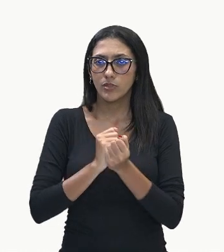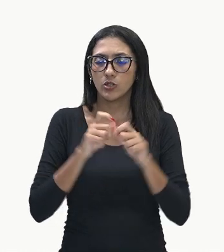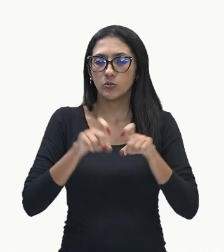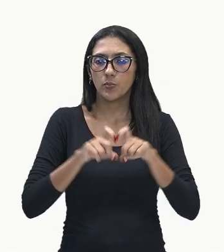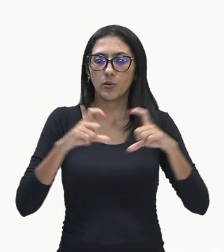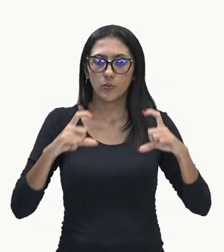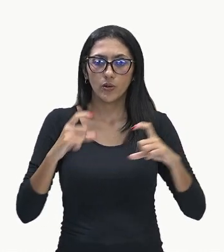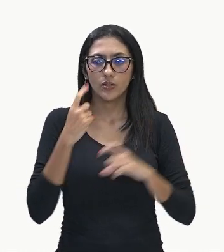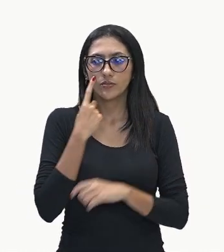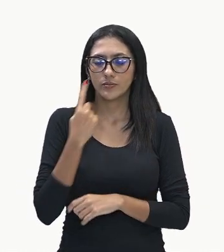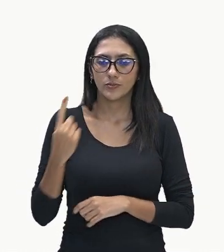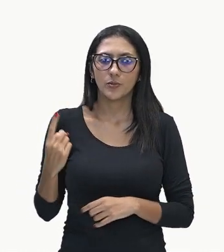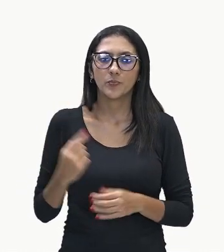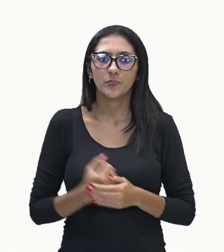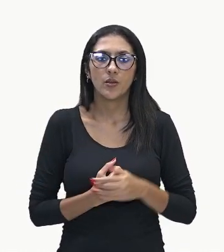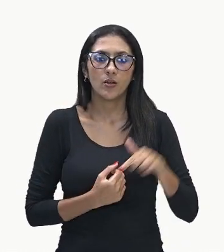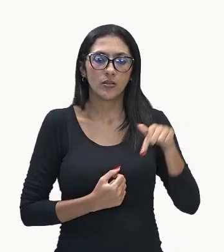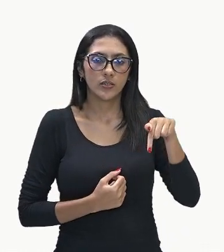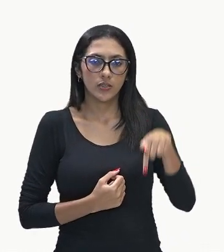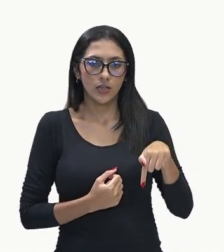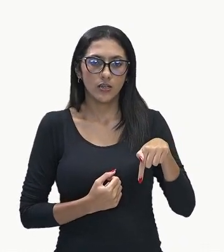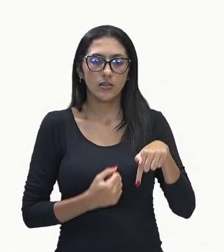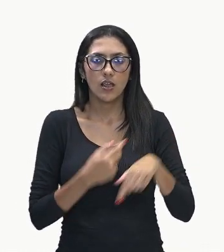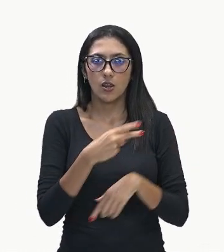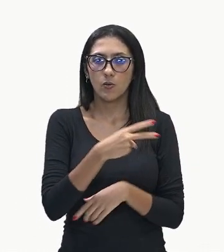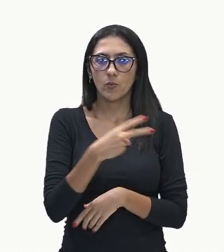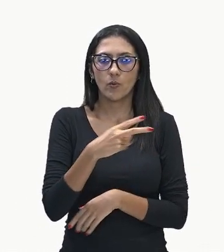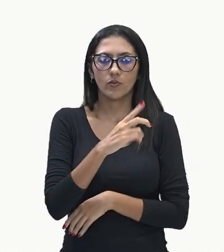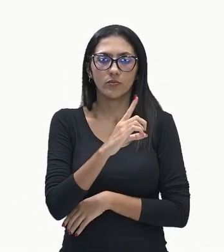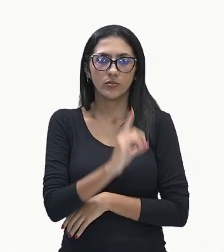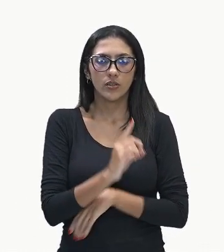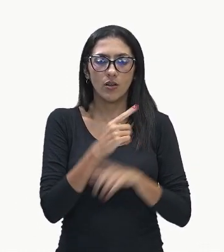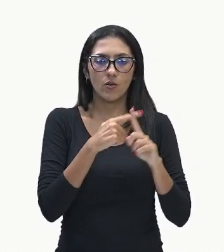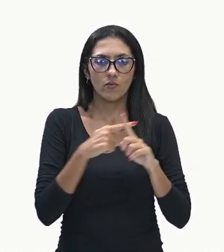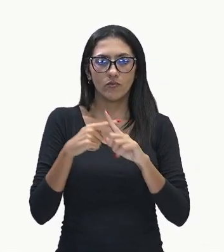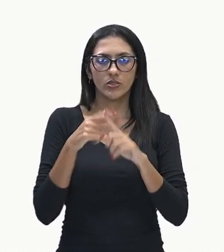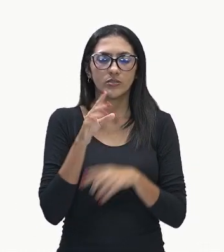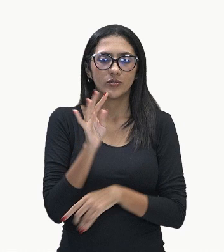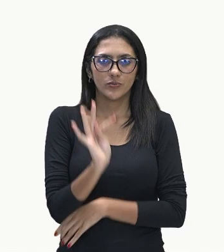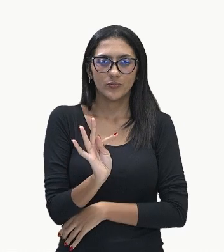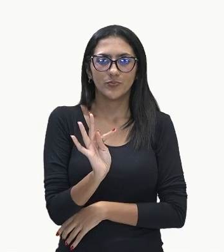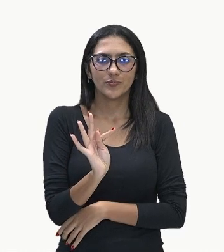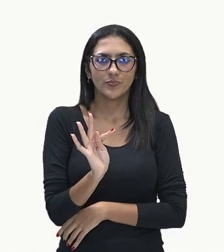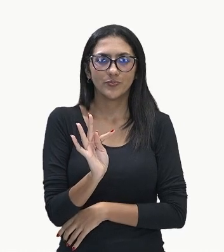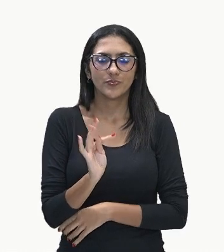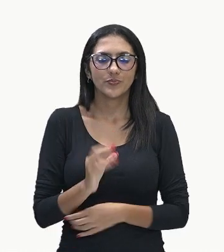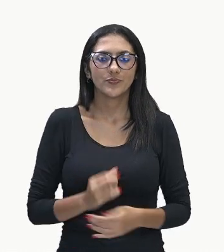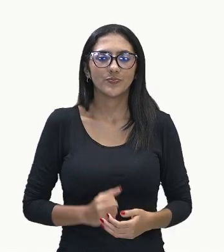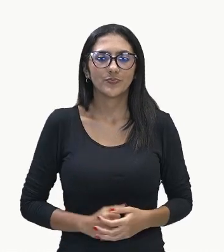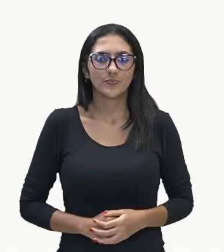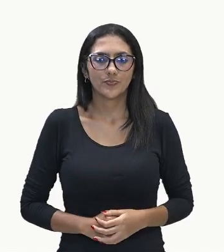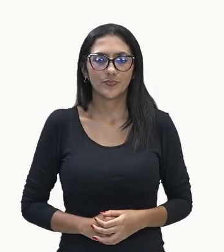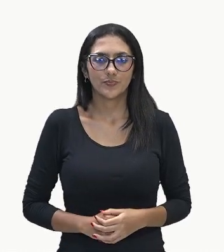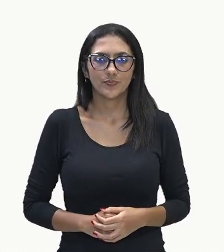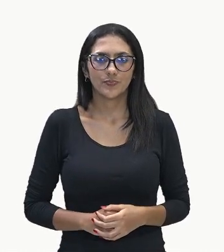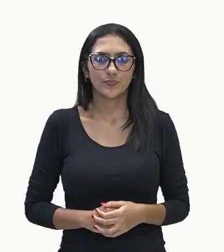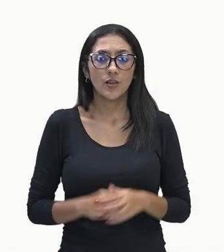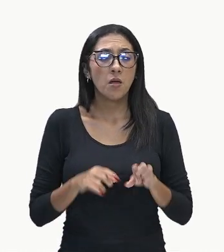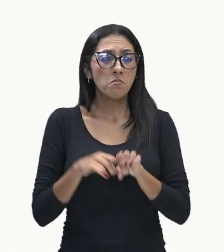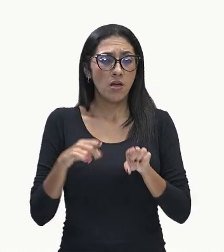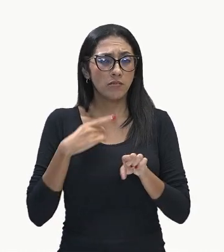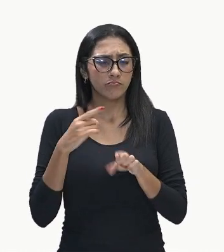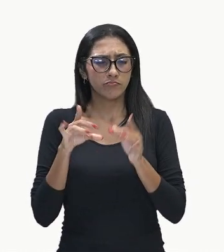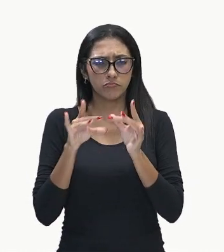seguinte forma: Q é igual a D, que multiplica por T. Mas o que é interessante